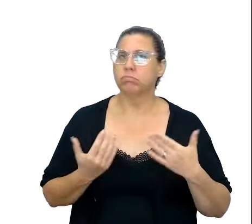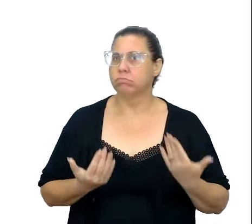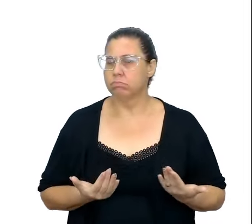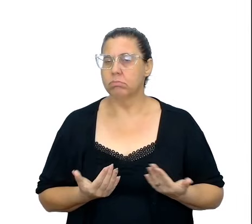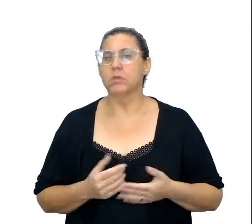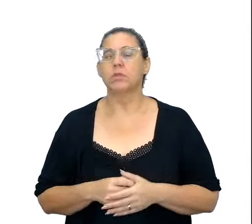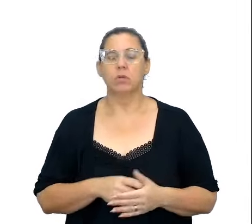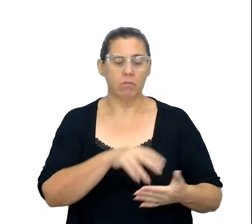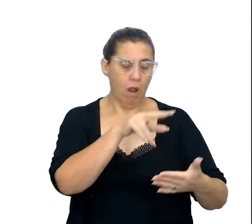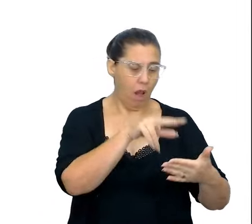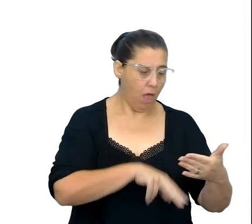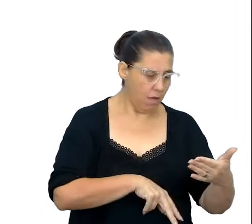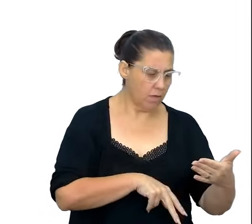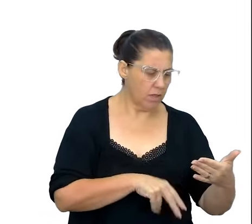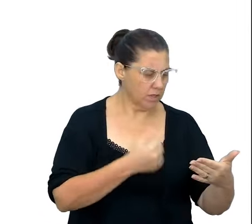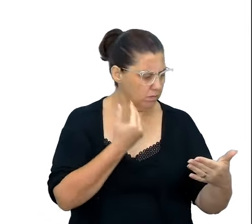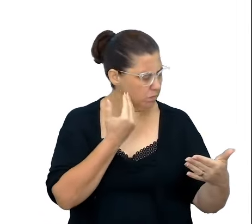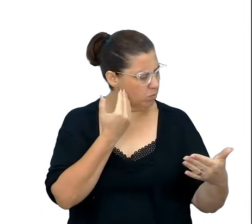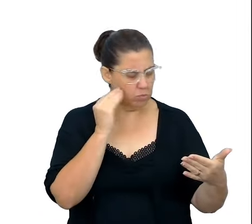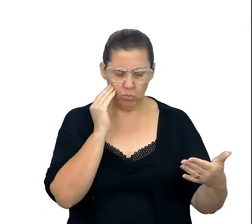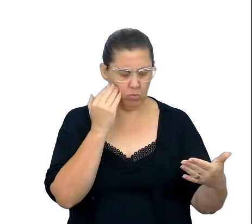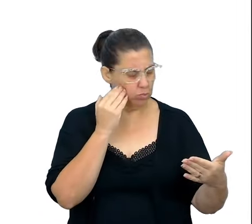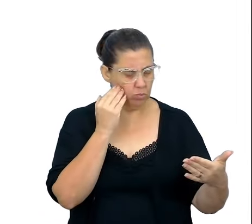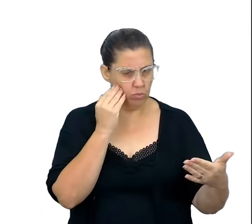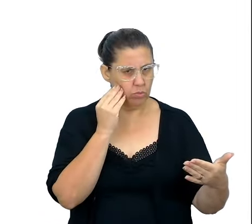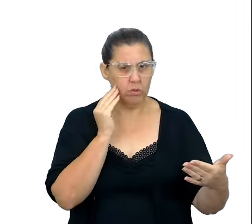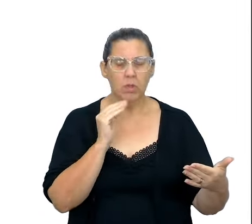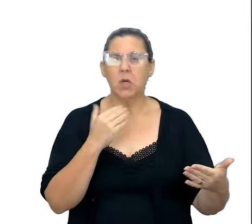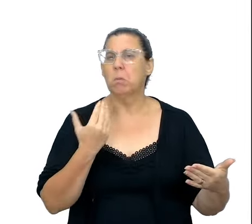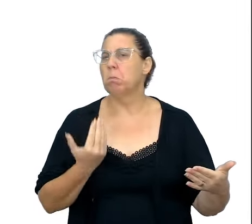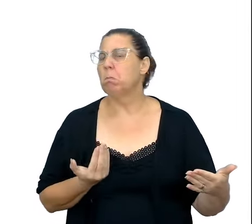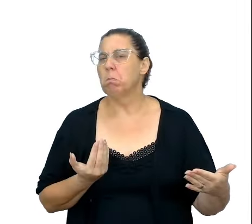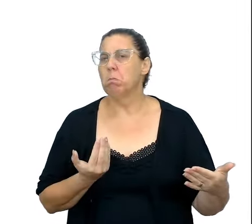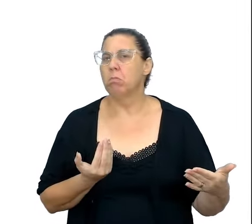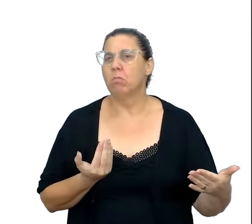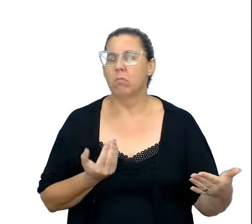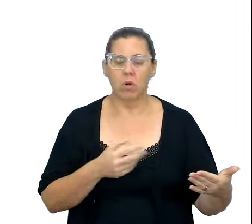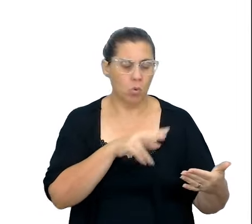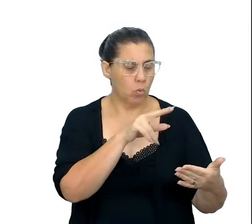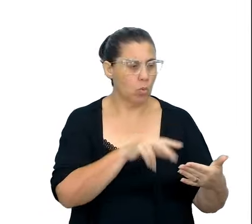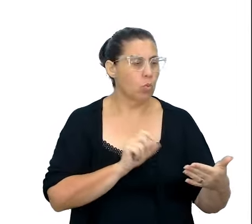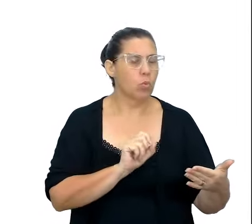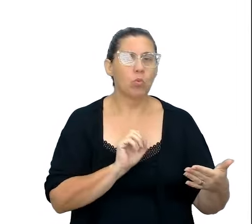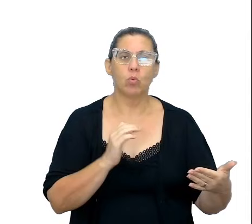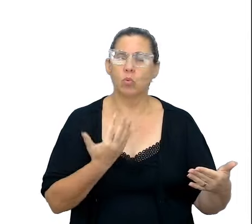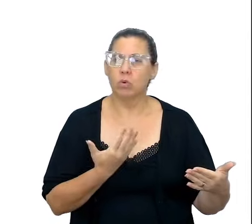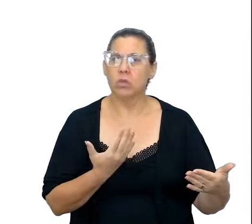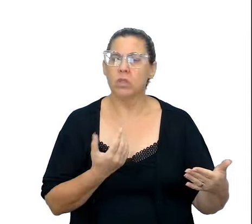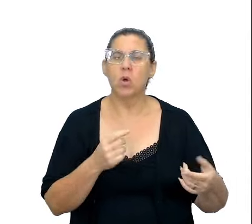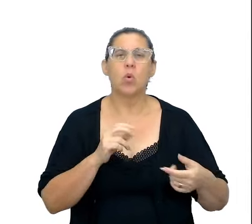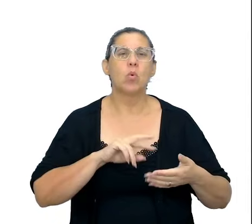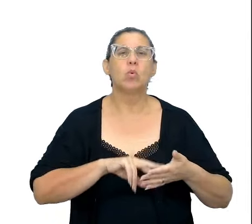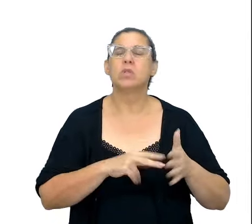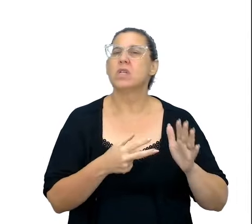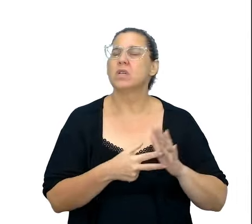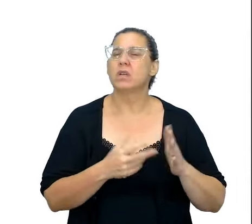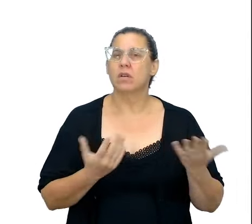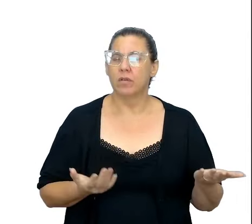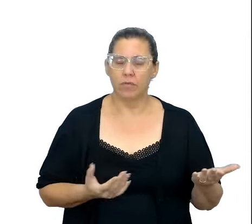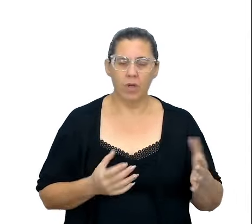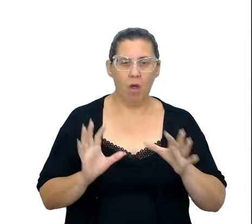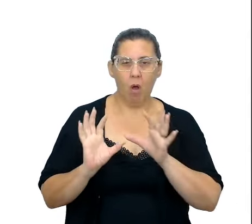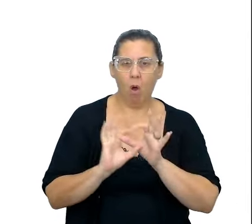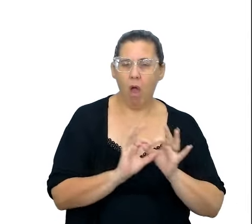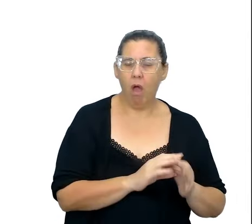ele faz essa leitura e não compreende aquilo, ele não consegue compreender essa construção de sentido, né? Essa coerência